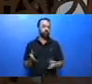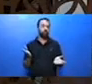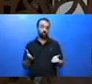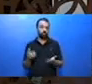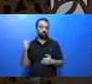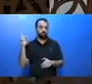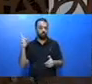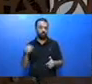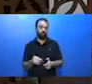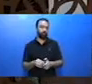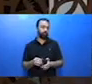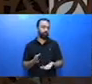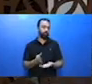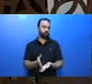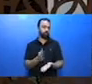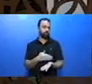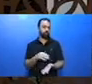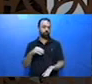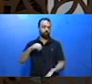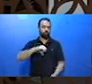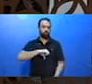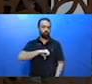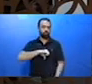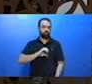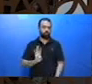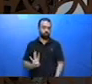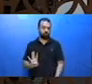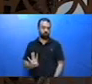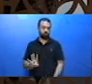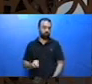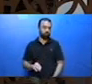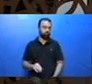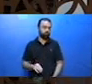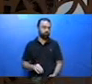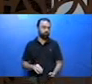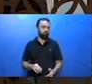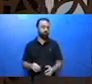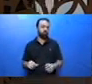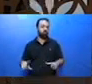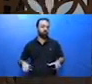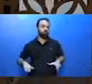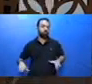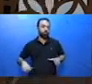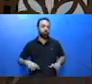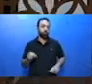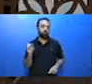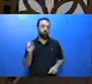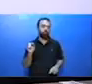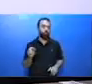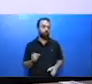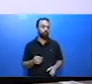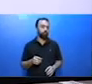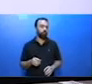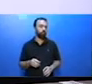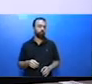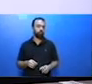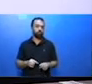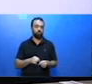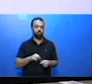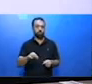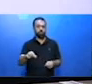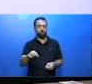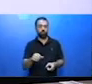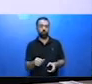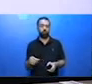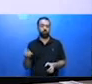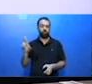Aqui é uma outra proposta da apostila, né? Que vai trabalhar a medida de palmos. Olha lá, na